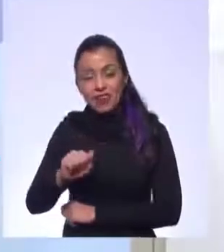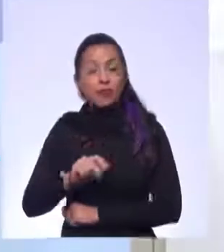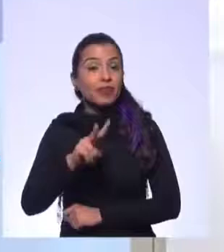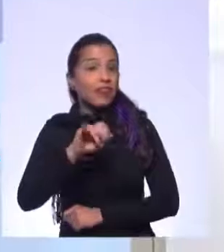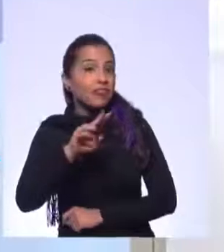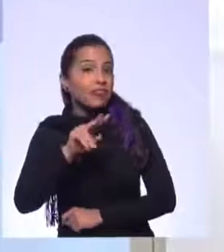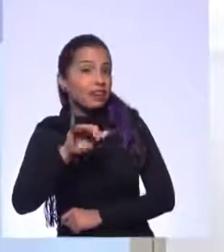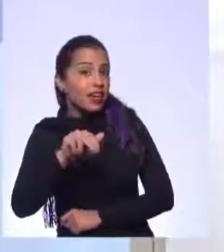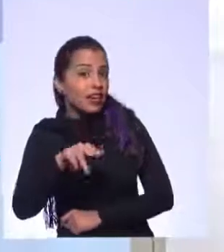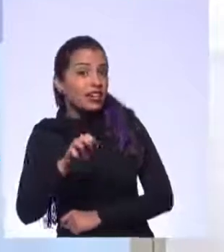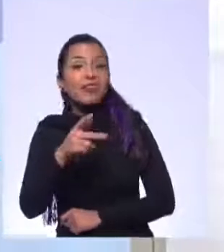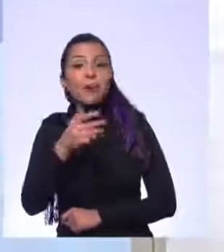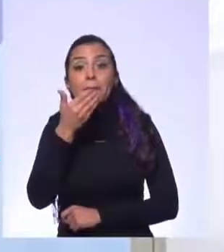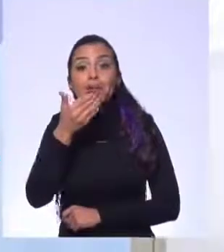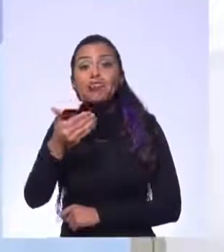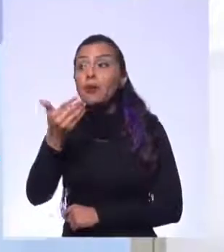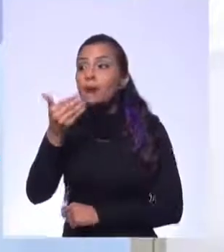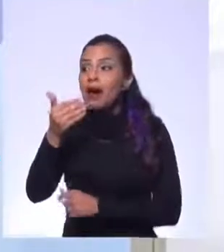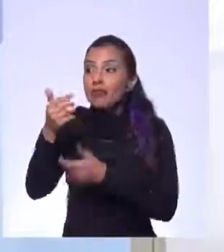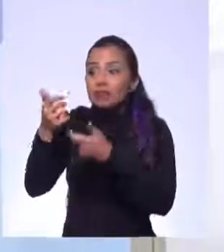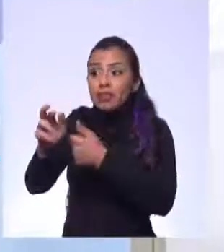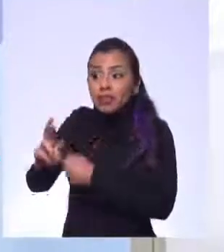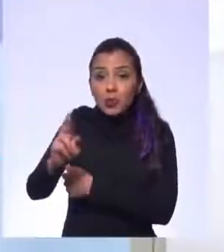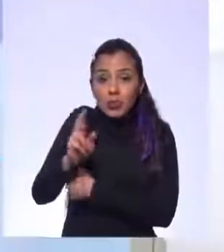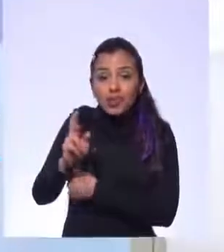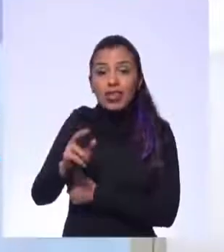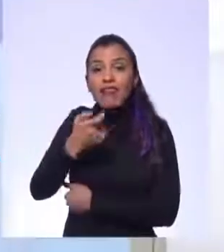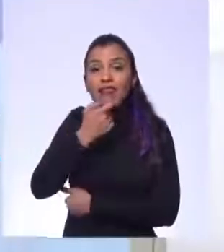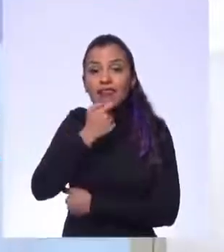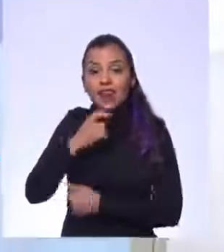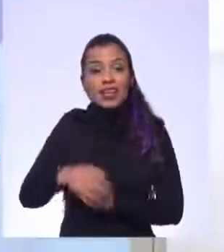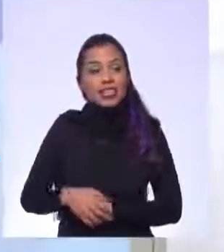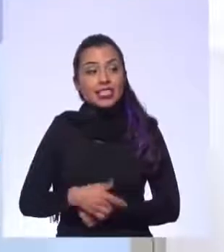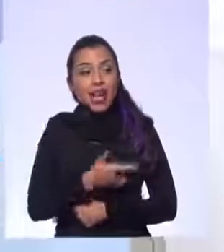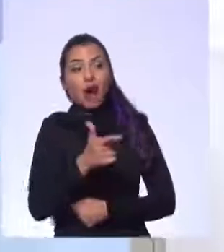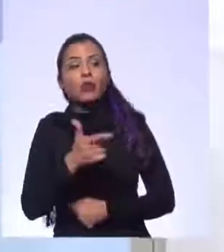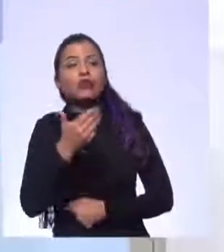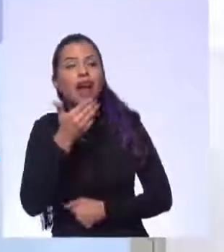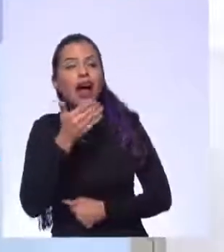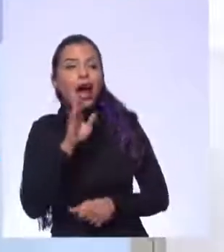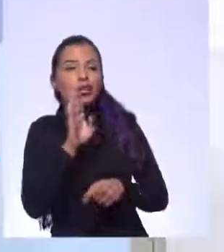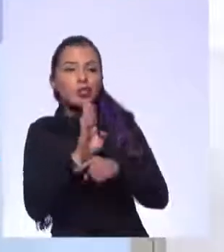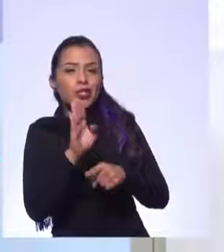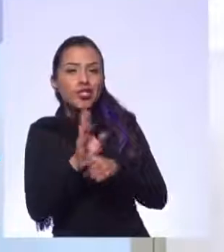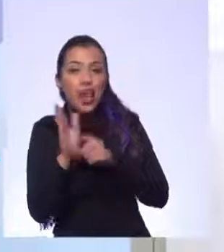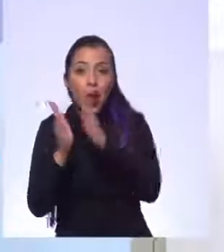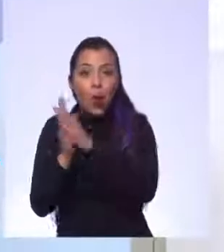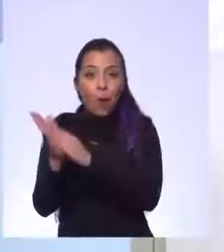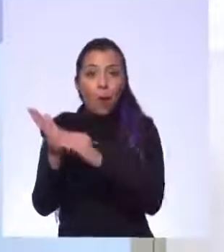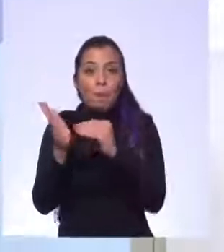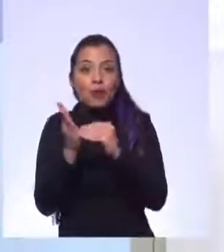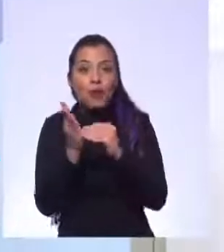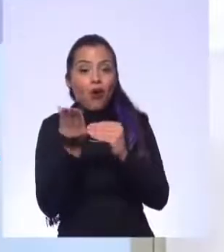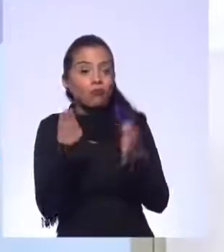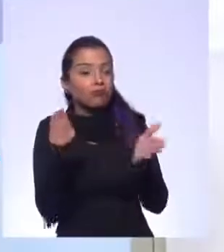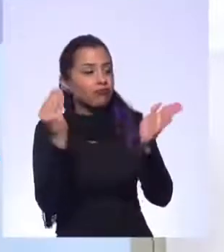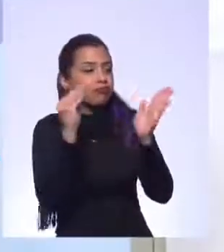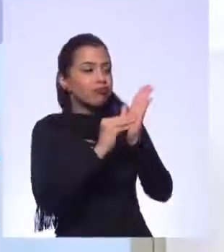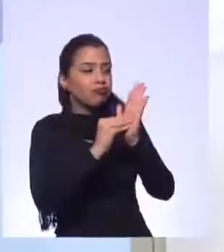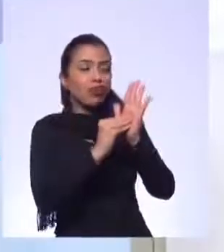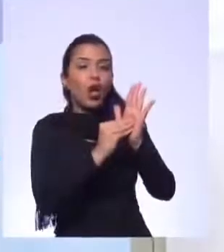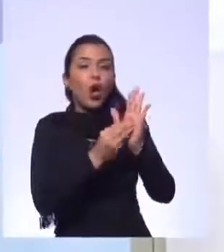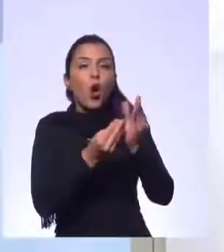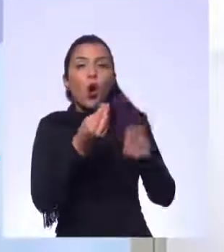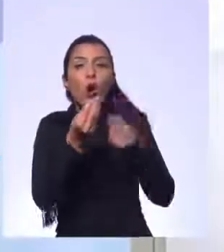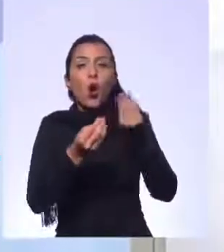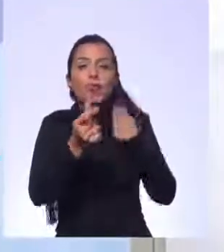em inglês. A Luana Fiord, ajudando a responder. Achei legal. Ela copiou a pergunta lá no chat e pôs mais ou menos como